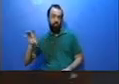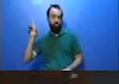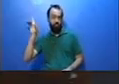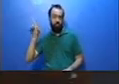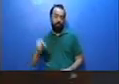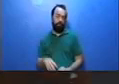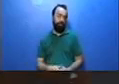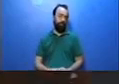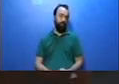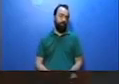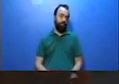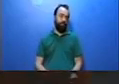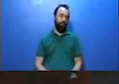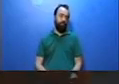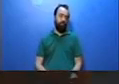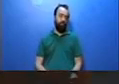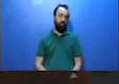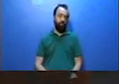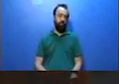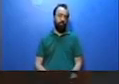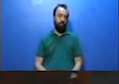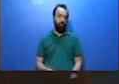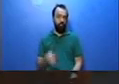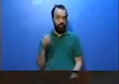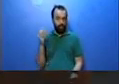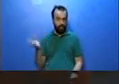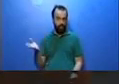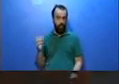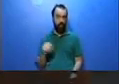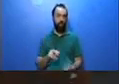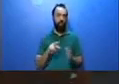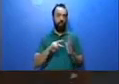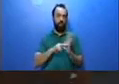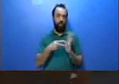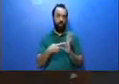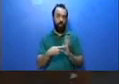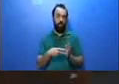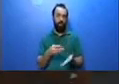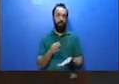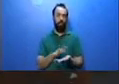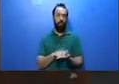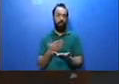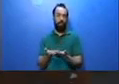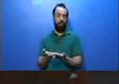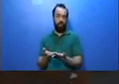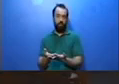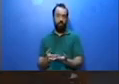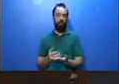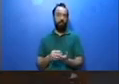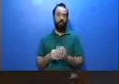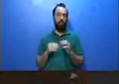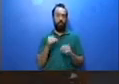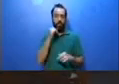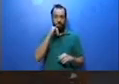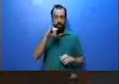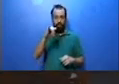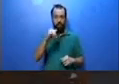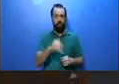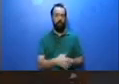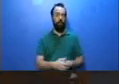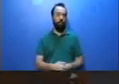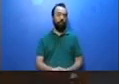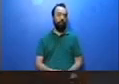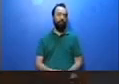muito rápido. É esse o trabalho com tirinha. A gente tem que interpretar a mensagem, tá? Não